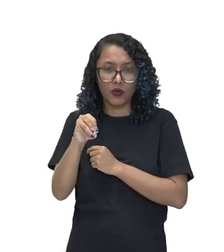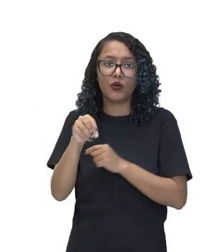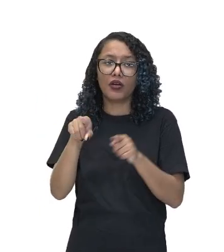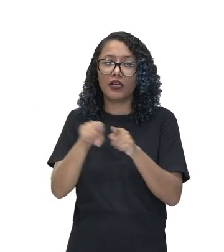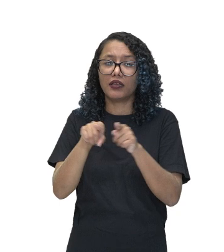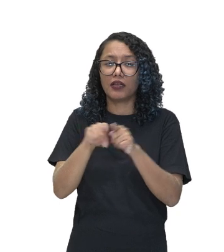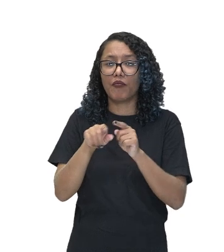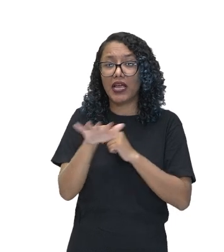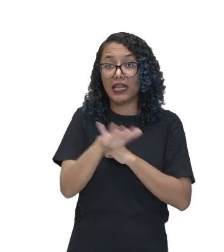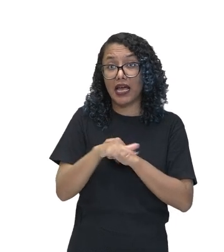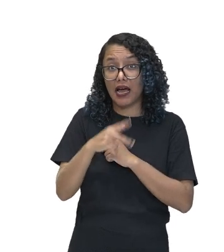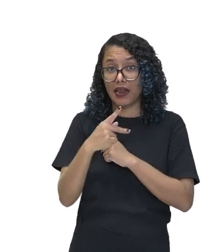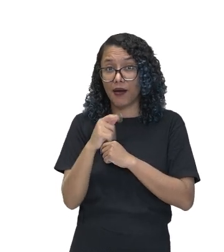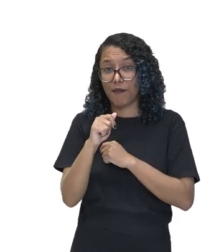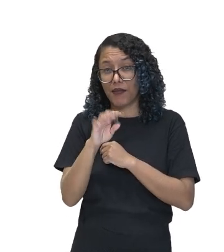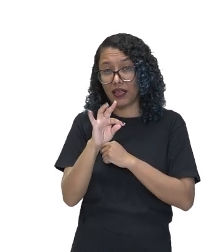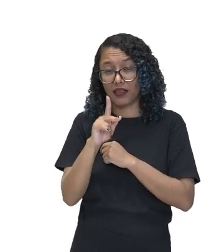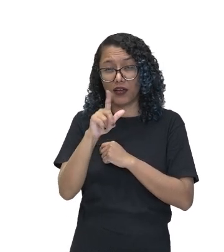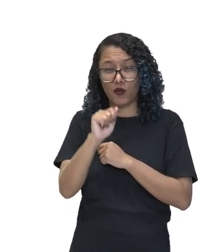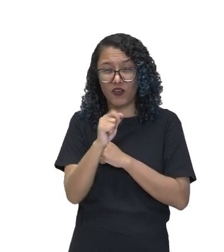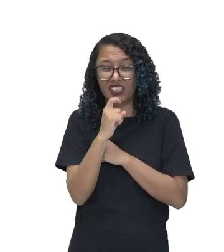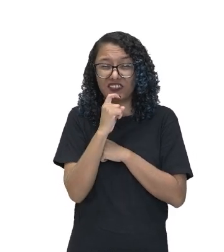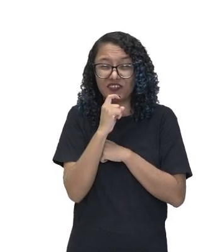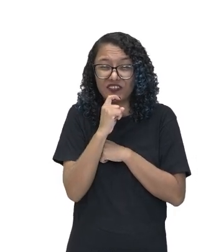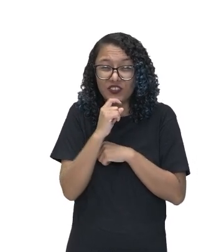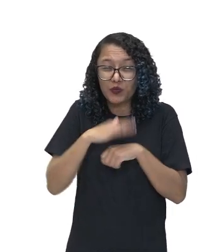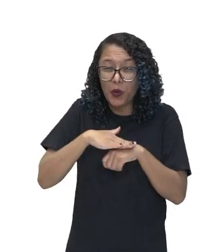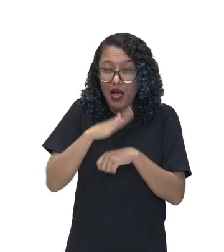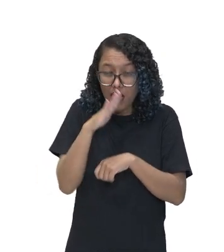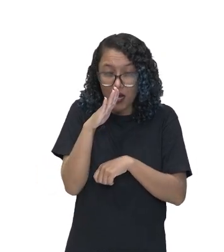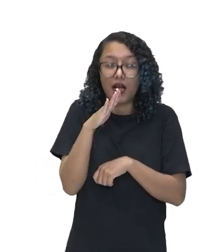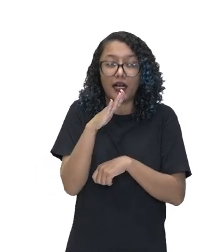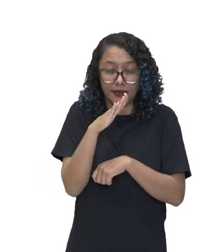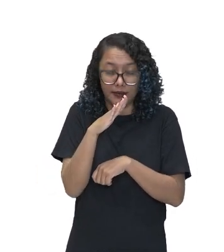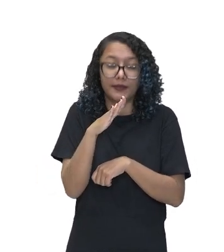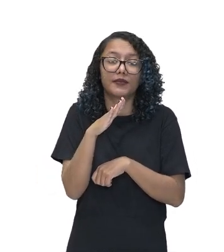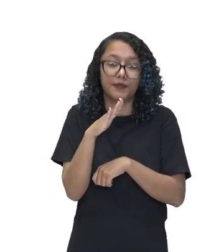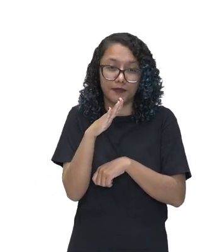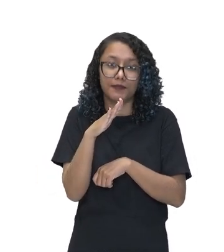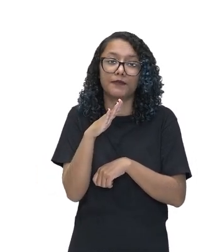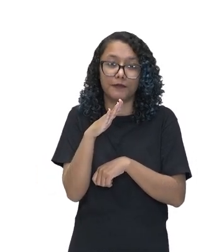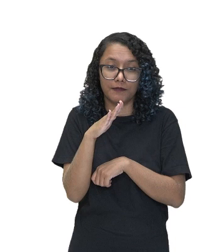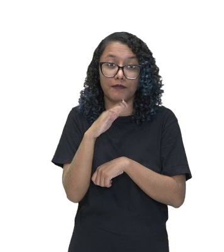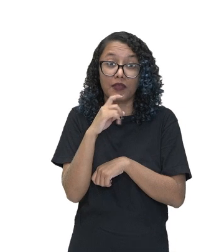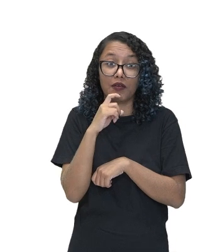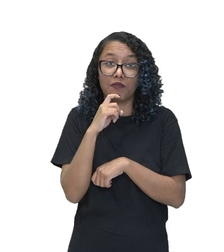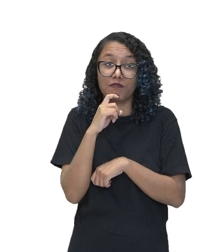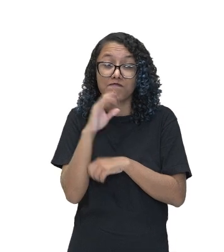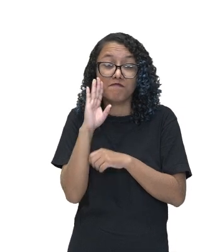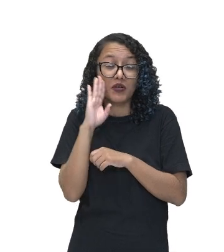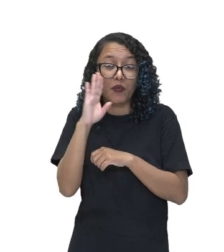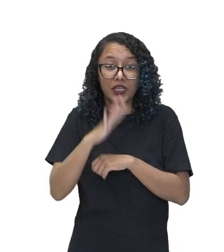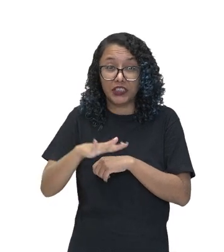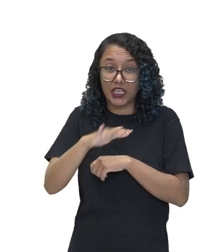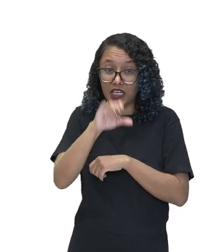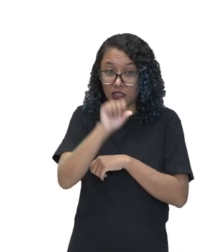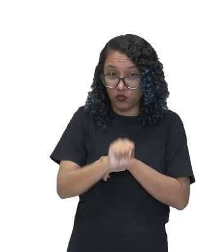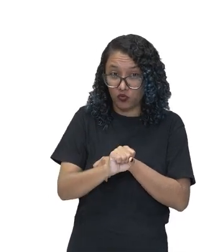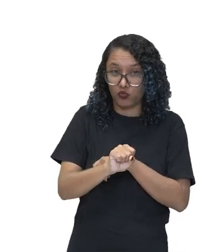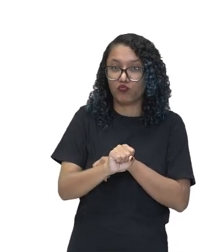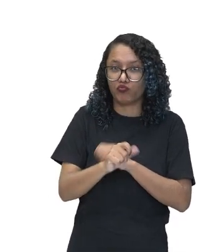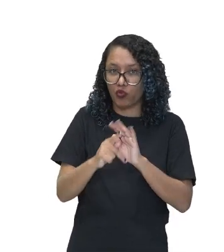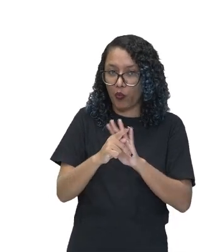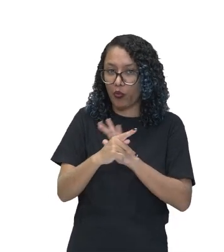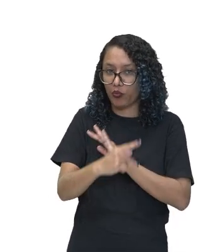na região da Patagônia, principalmente na sua parte mais ao sul da Patagônia.